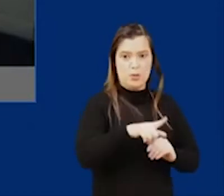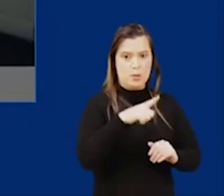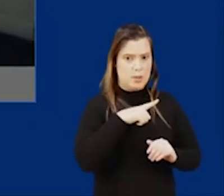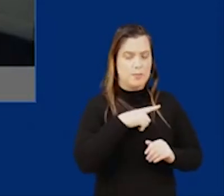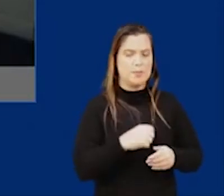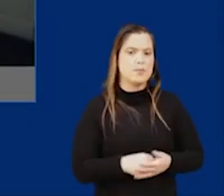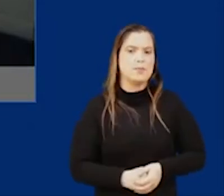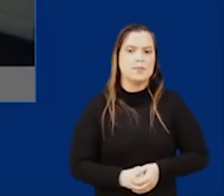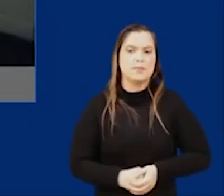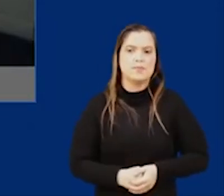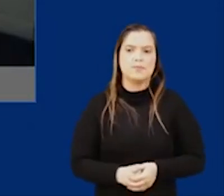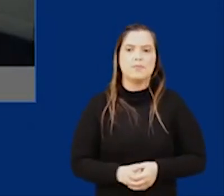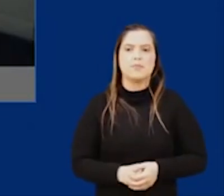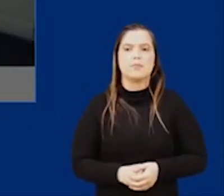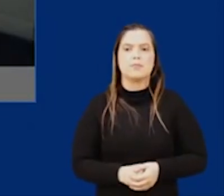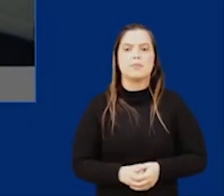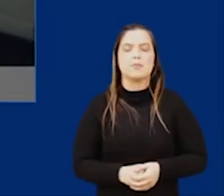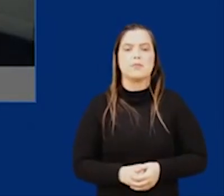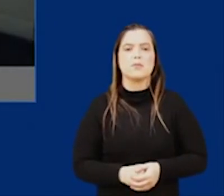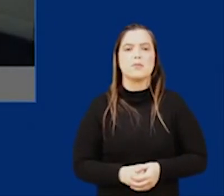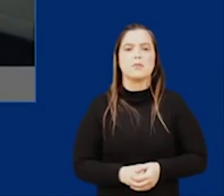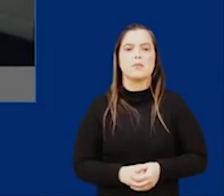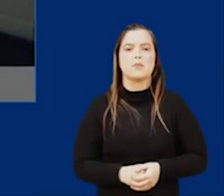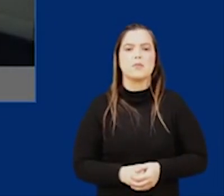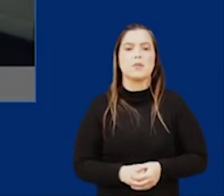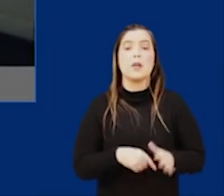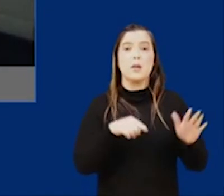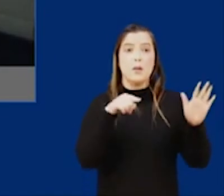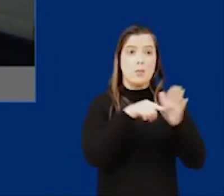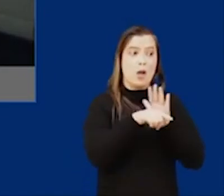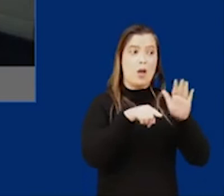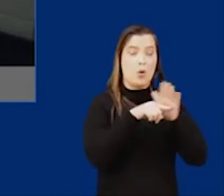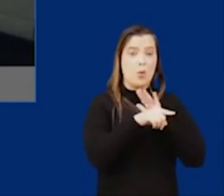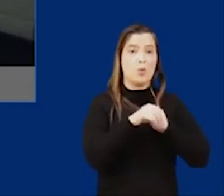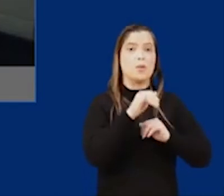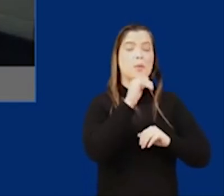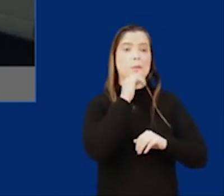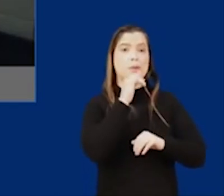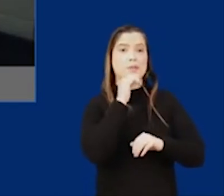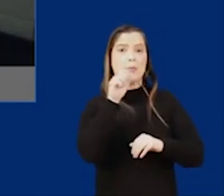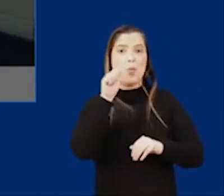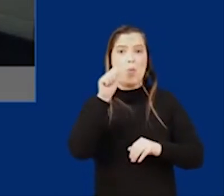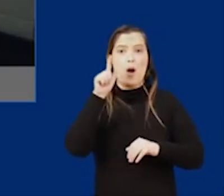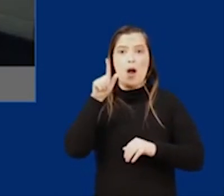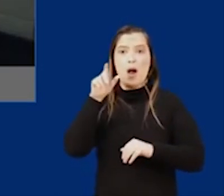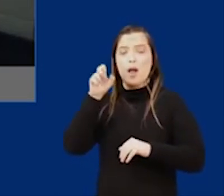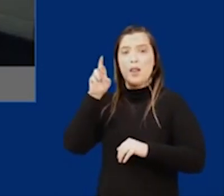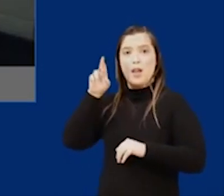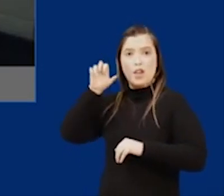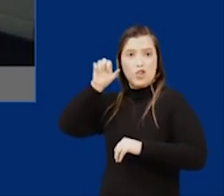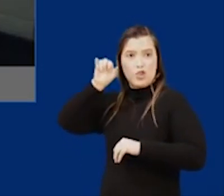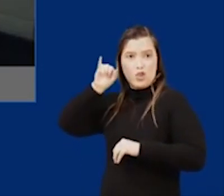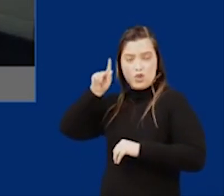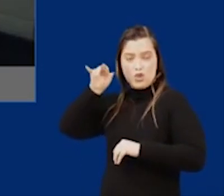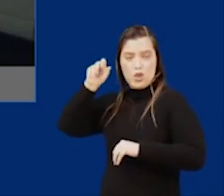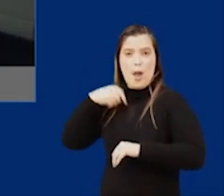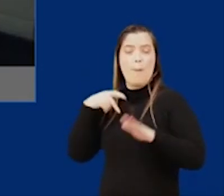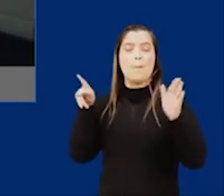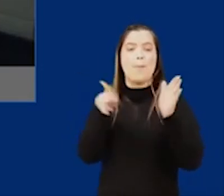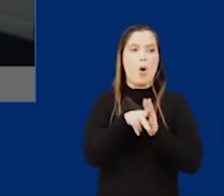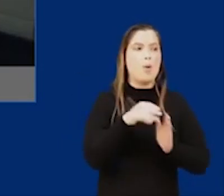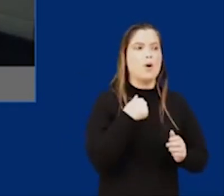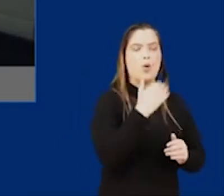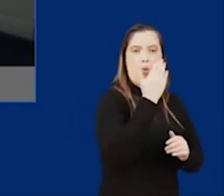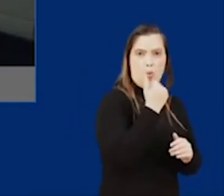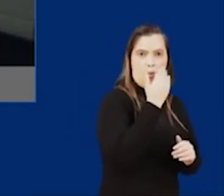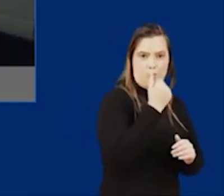A gente tem uma pergunta sobre alergia alimentar, né? Vou falar dessa forma. Eu não lembro se o